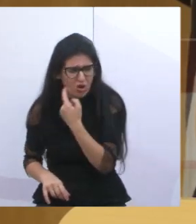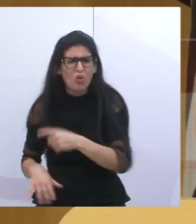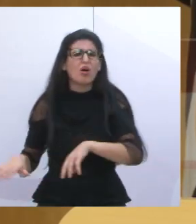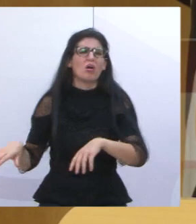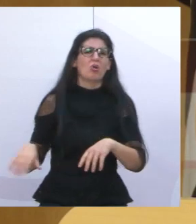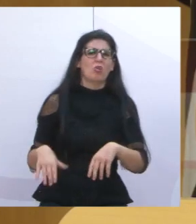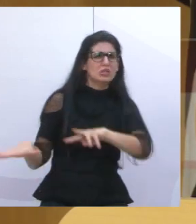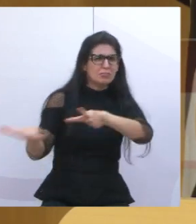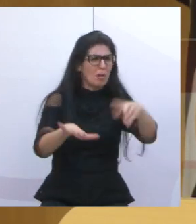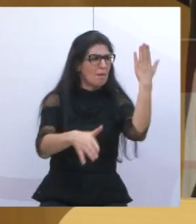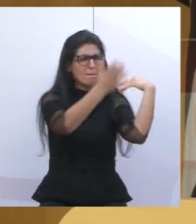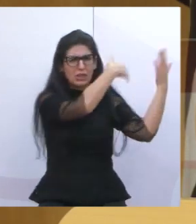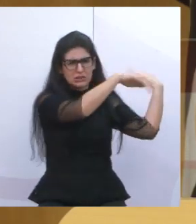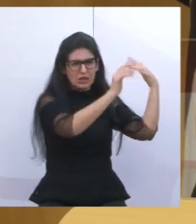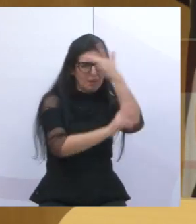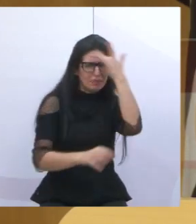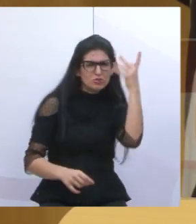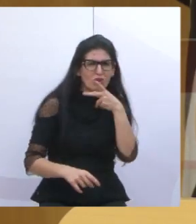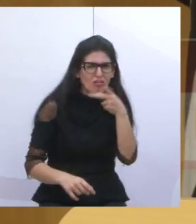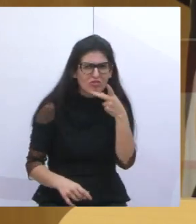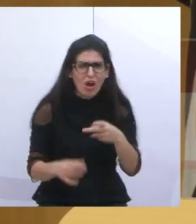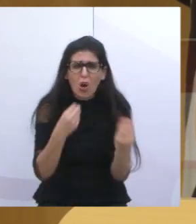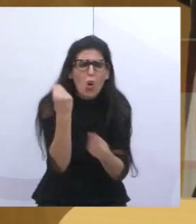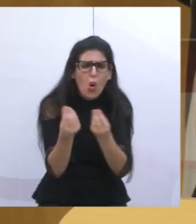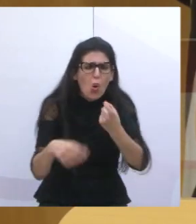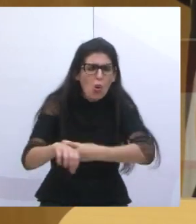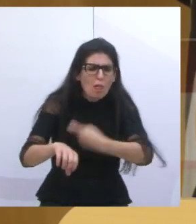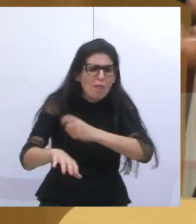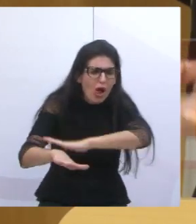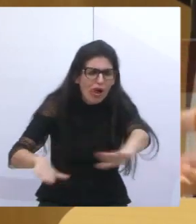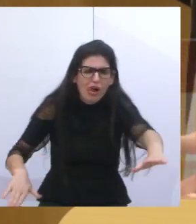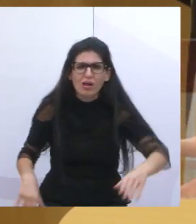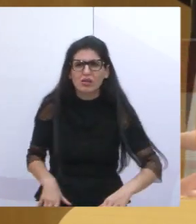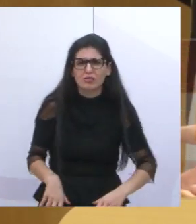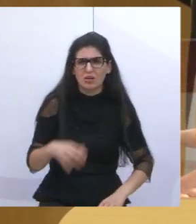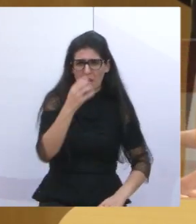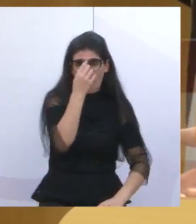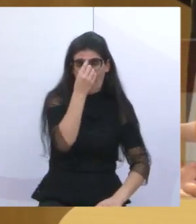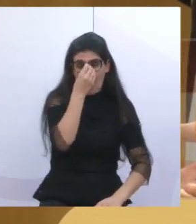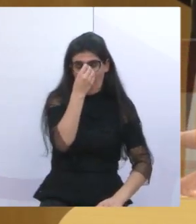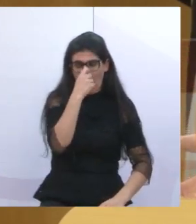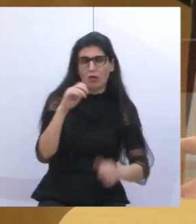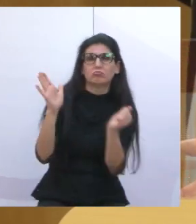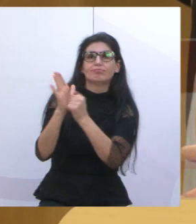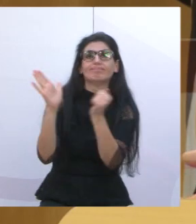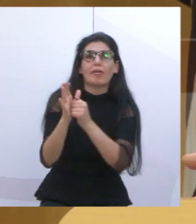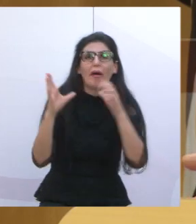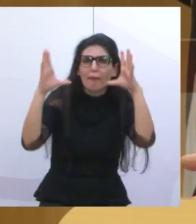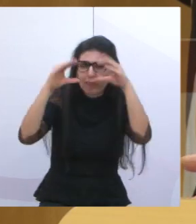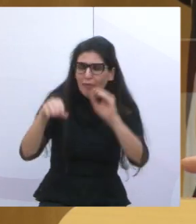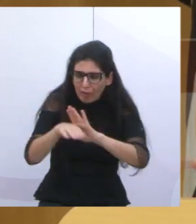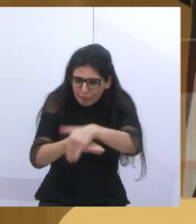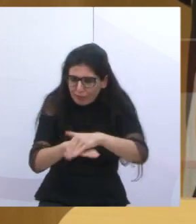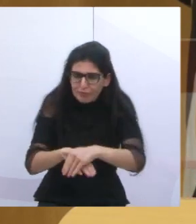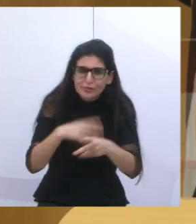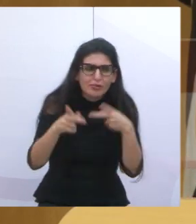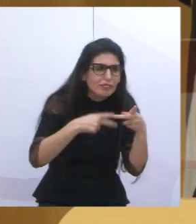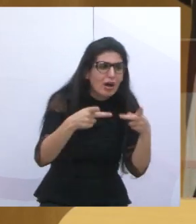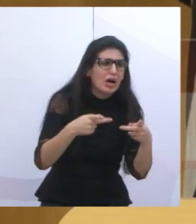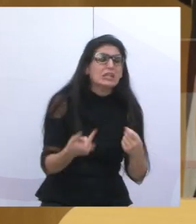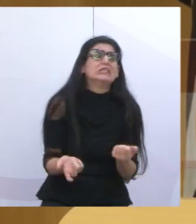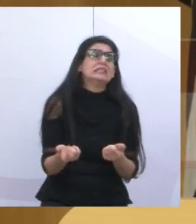é que faz esse asfalto? Eu não consigo dormir à noite. Lá na rua da minha casa tem gente lá que paga até hoje, que deve até hoje. O